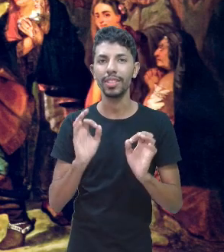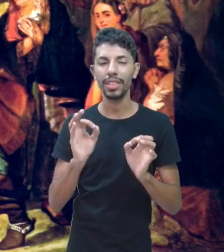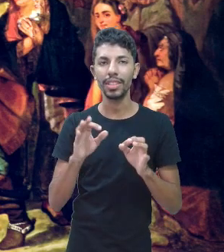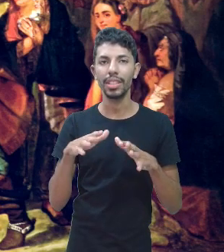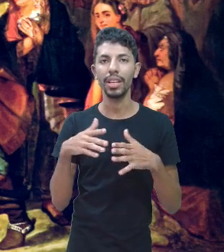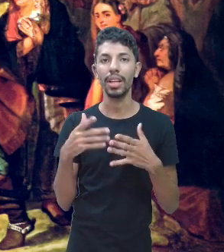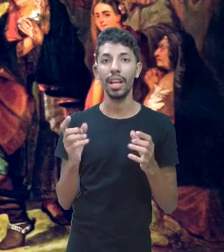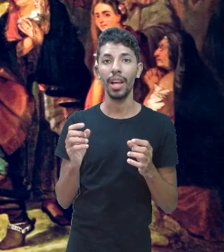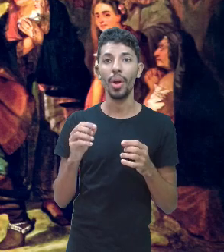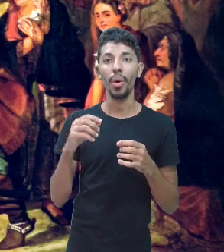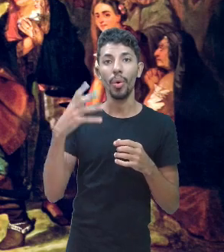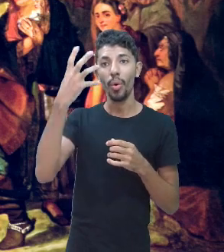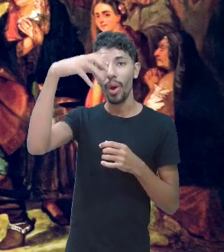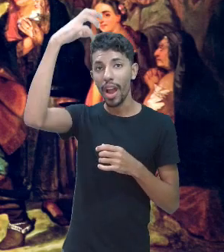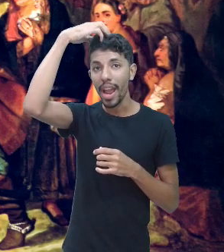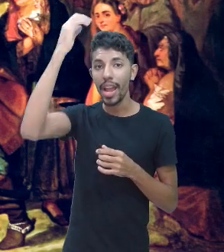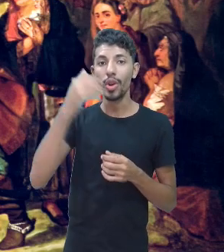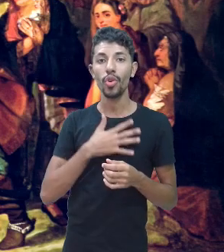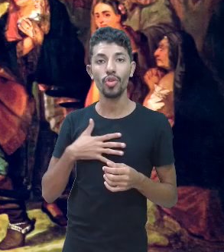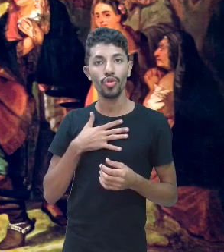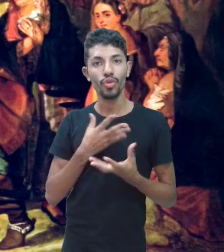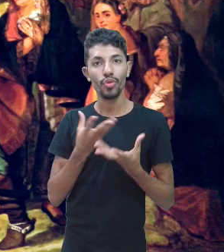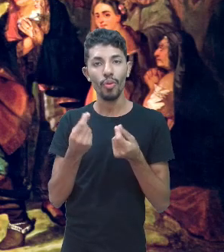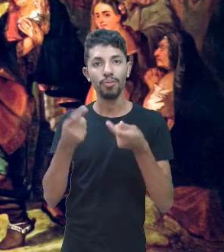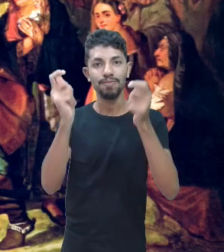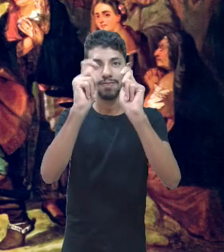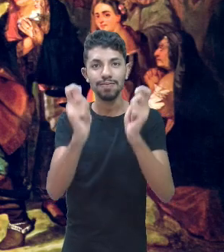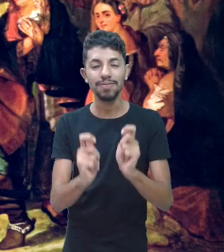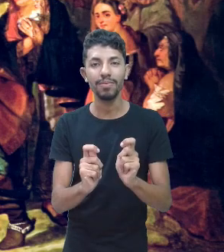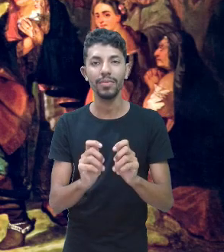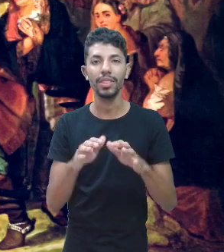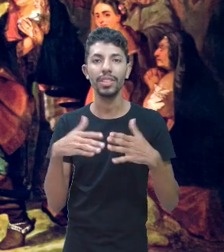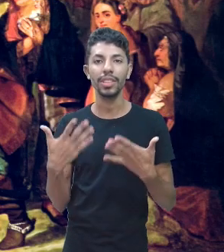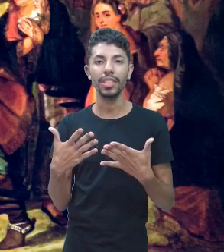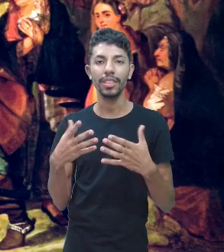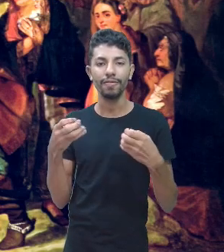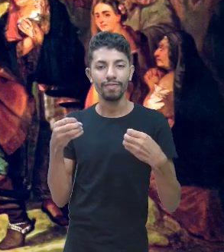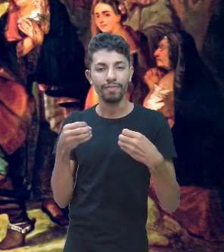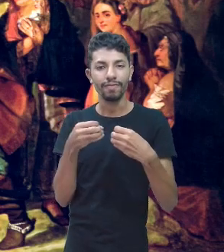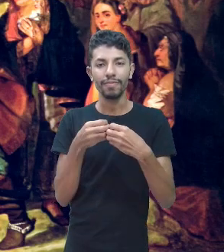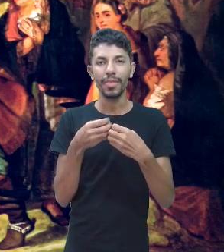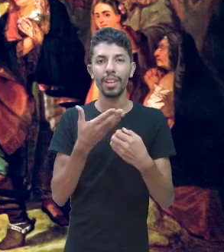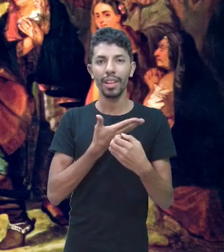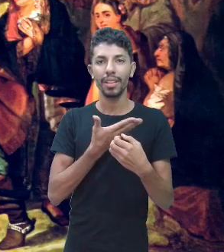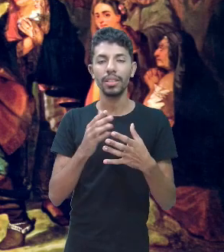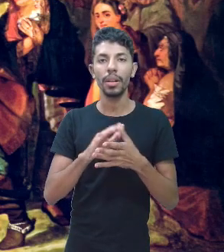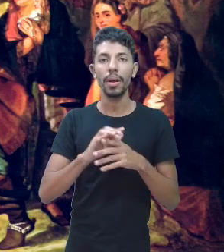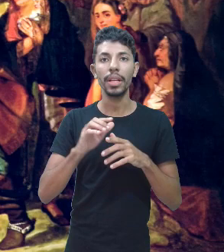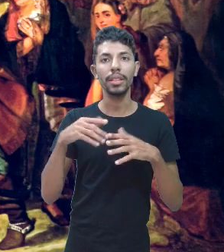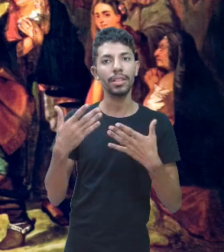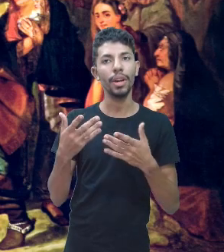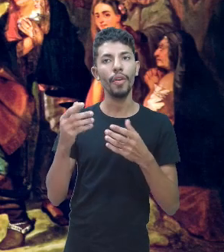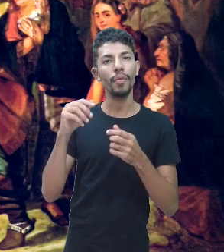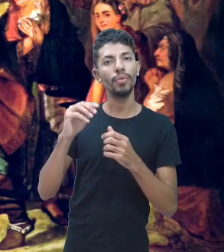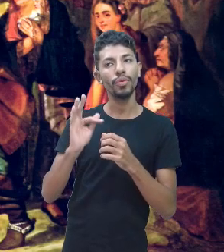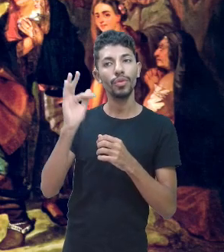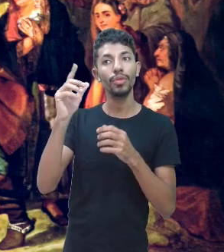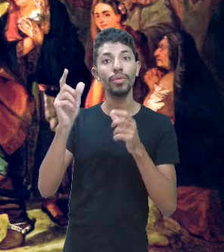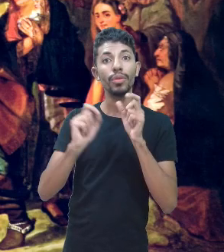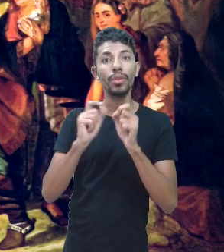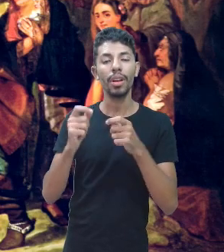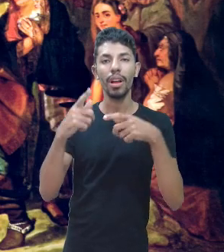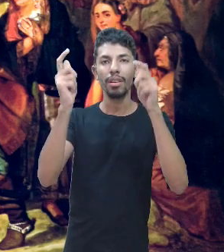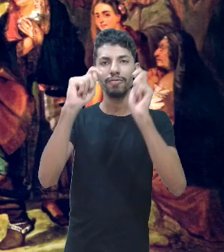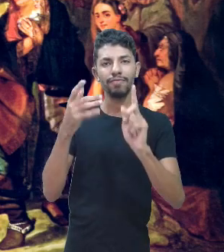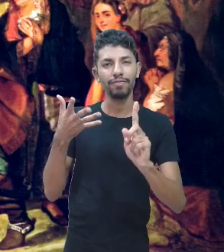né, gostando muito do trabalho dele, ele se aproximou muito do círculo do rei, passou a ser um artista muito valorizado. Mas o que é que ele traz aqui para a gente? Olha,